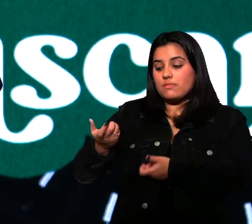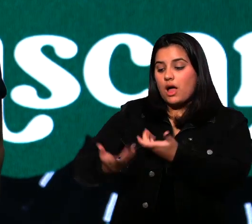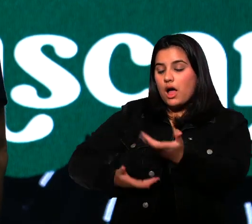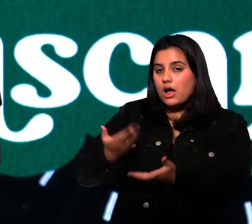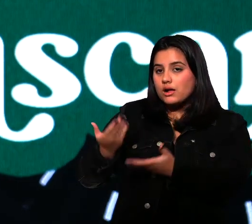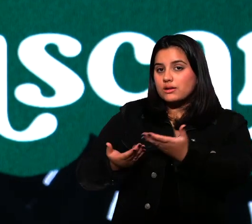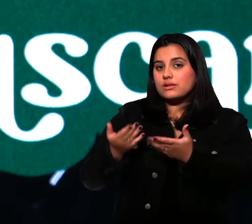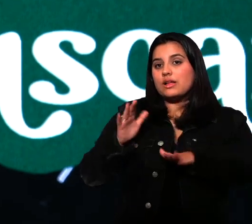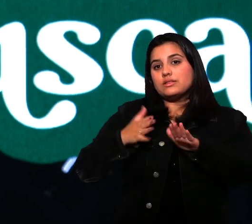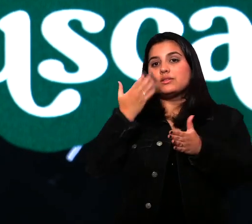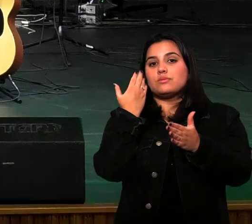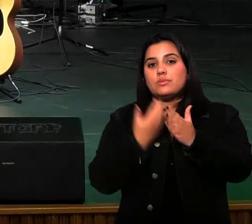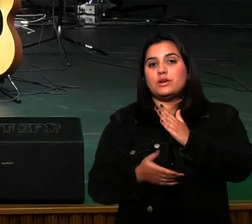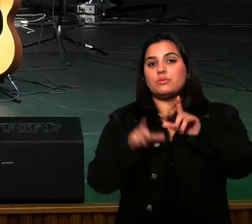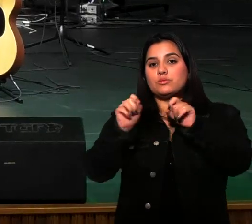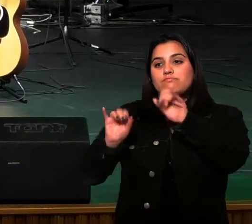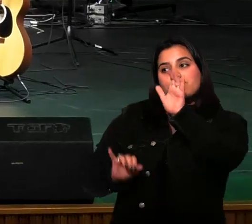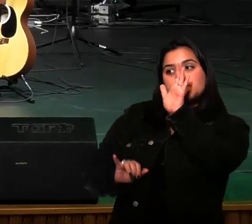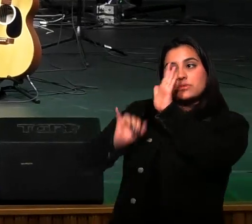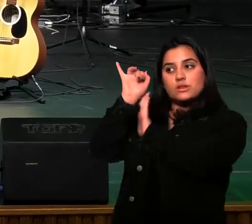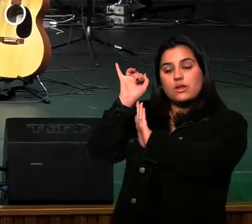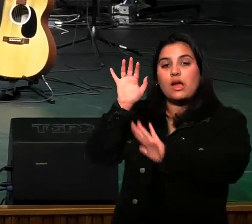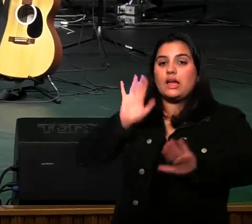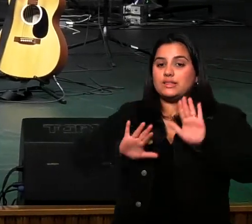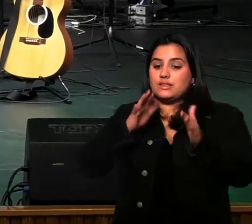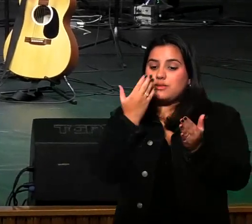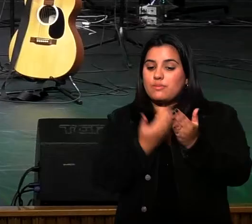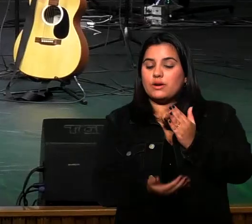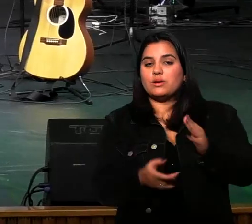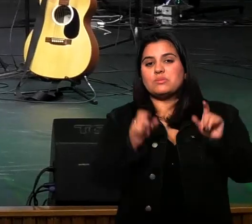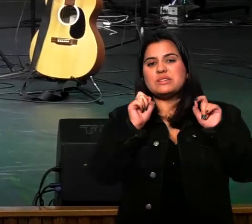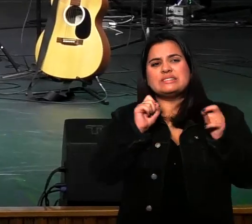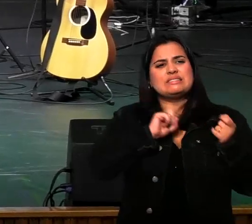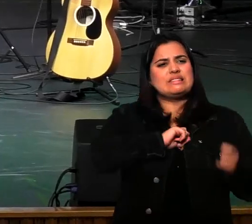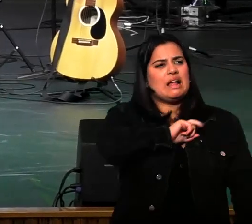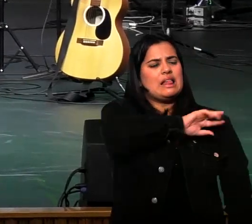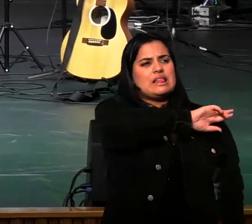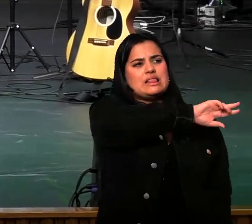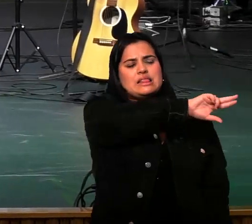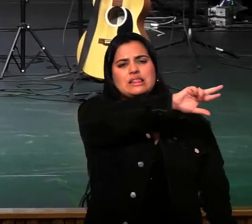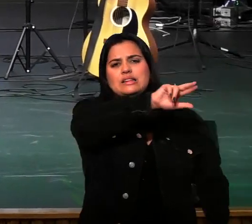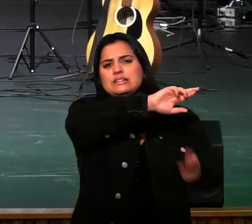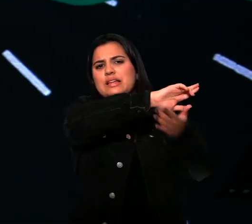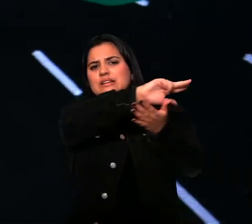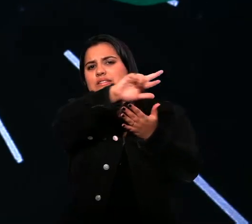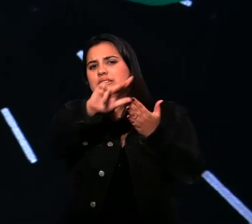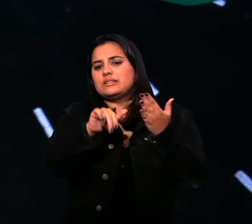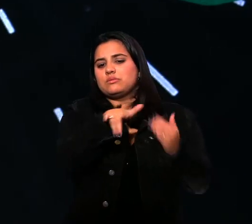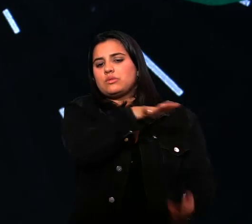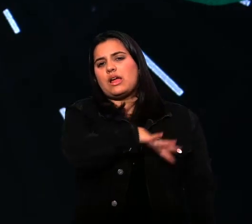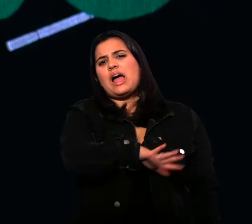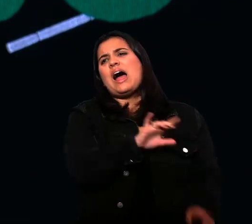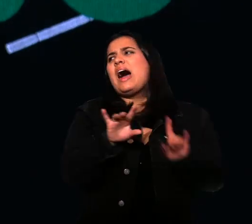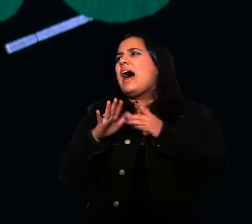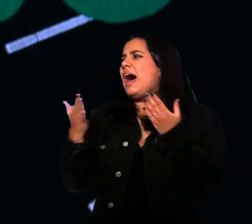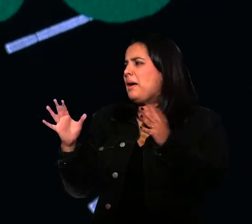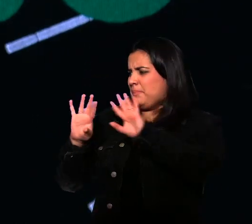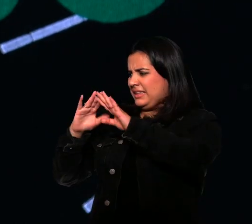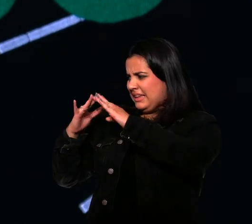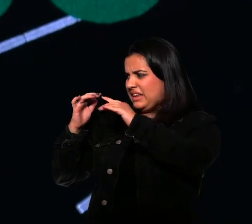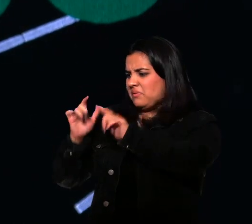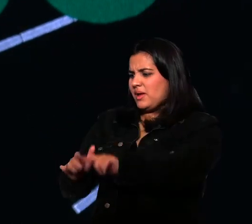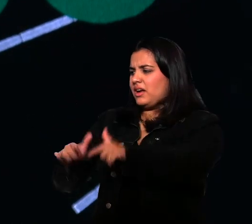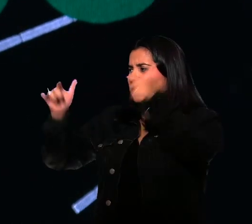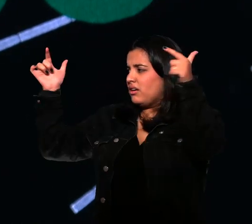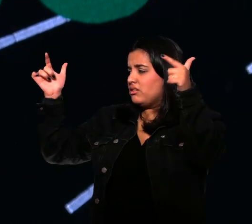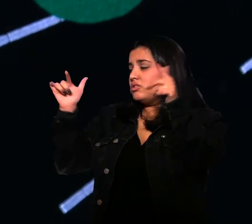às vezes na intercessão, perdemos às vezes em tantas outras áreas. Ah, mas a igreja grande tem mais gente. Pode ter, mas nunca